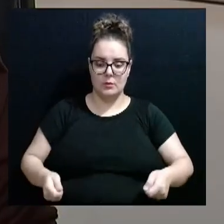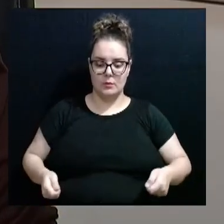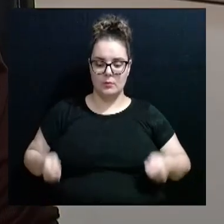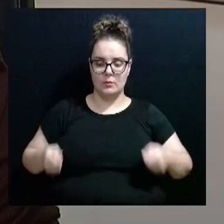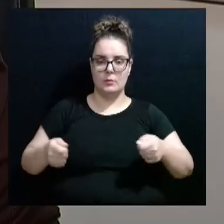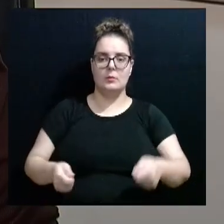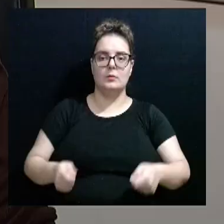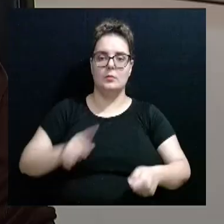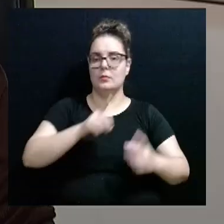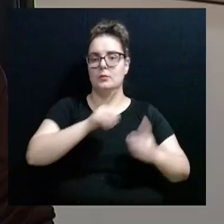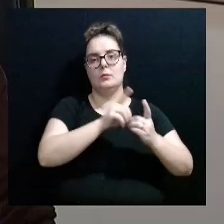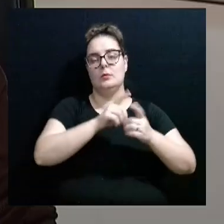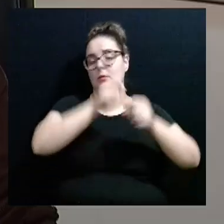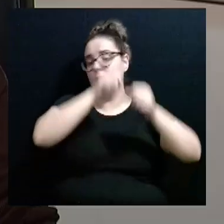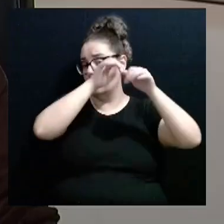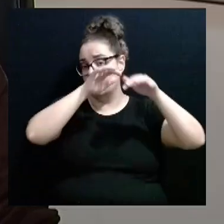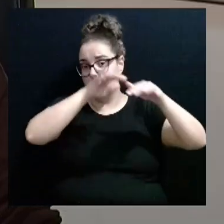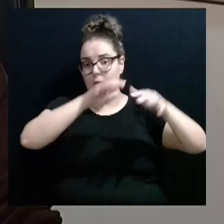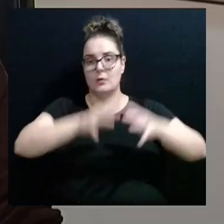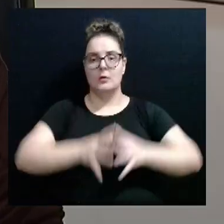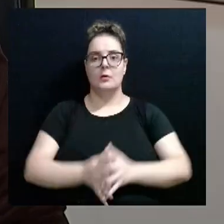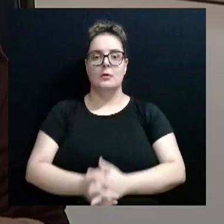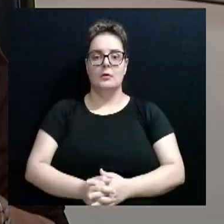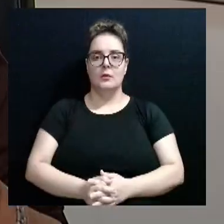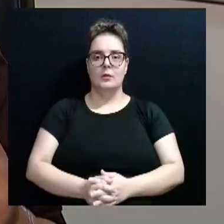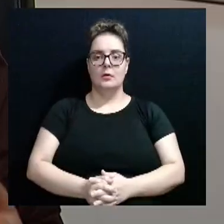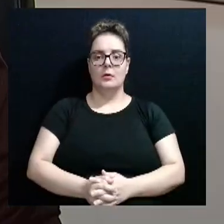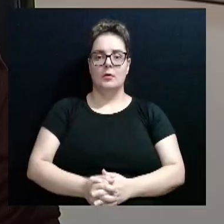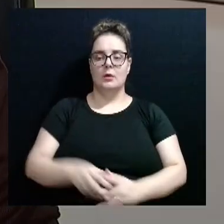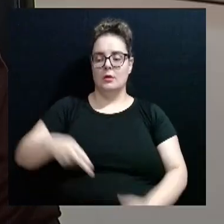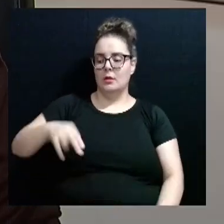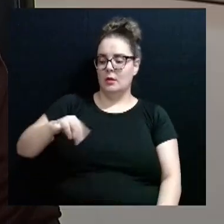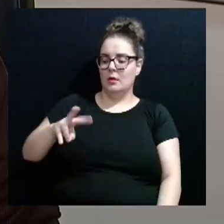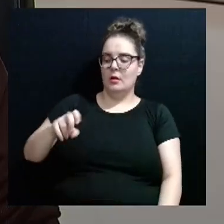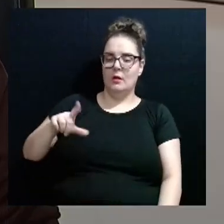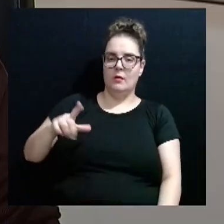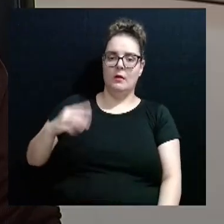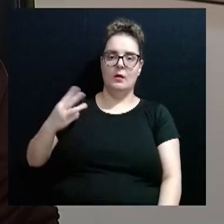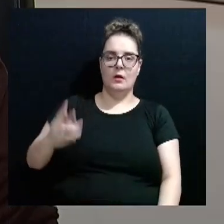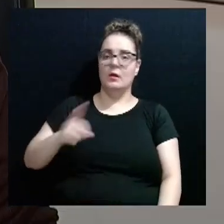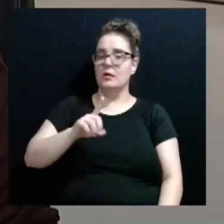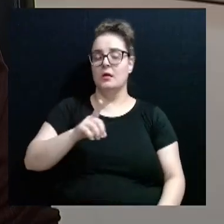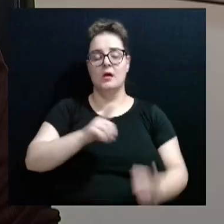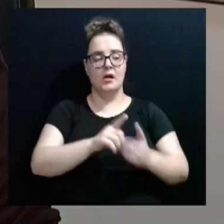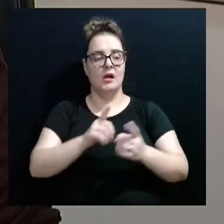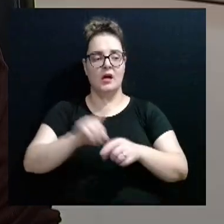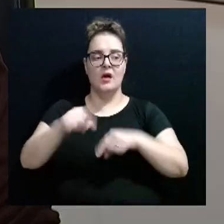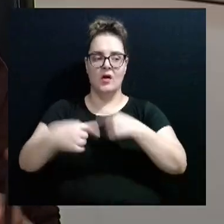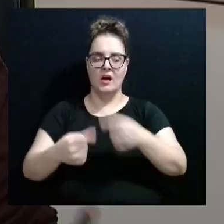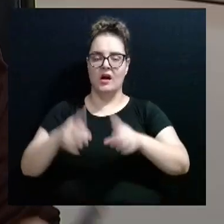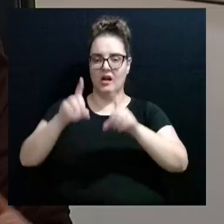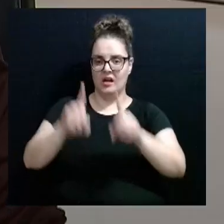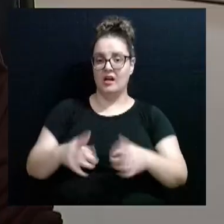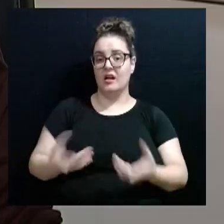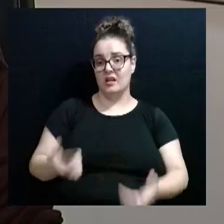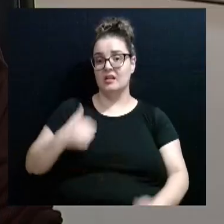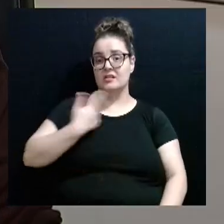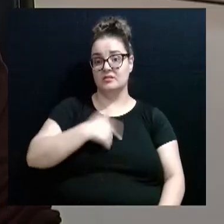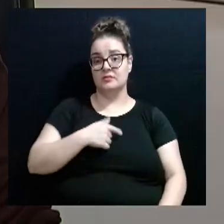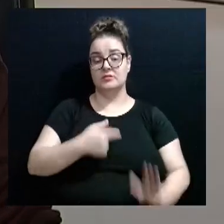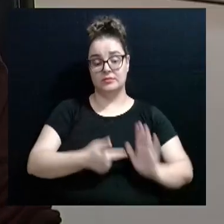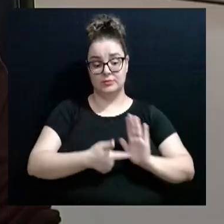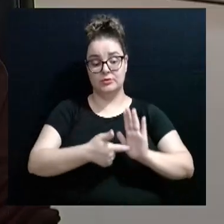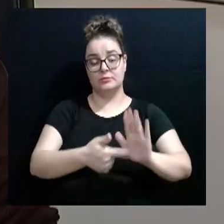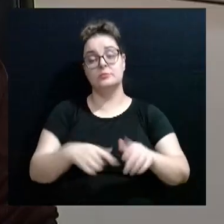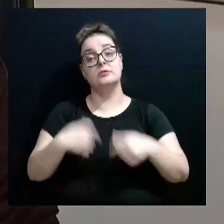que é o nível 3, né, do autismo, não atende outras necessidades, e a gente apontou que há necessidade, porque,